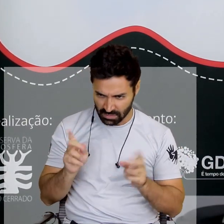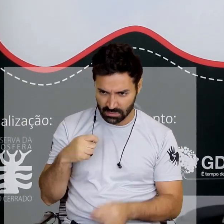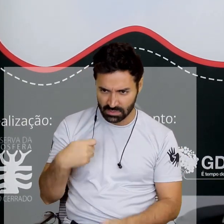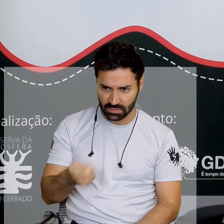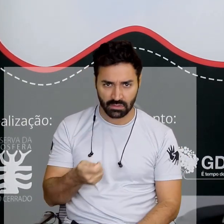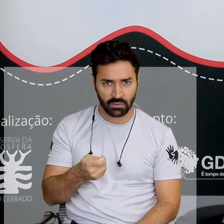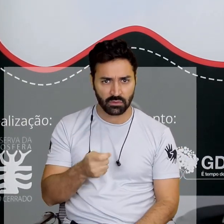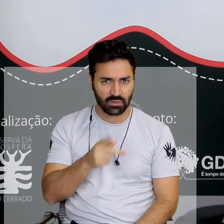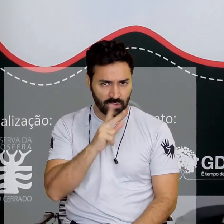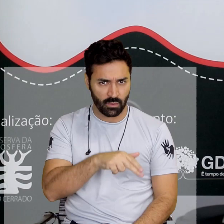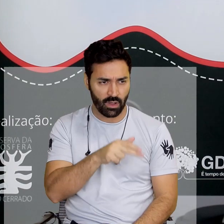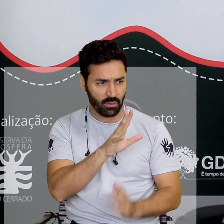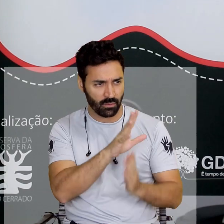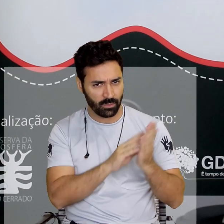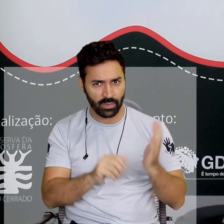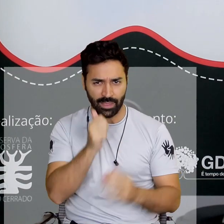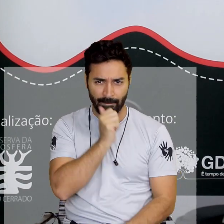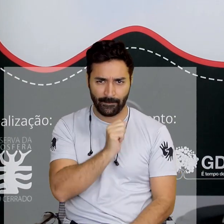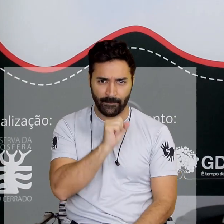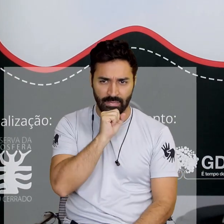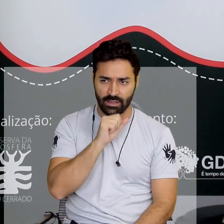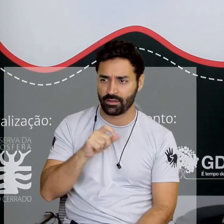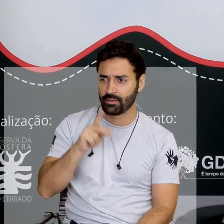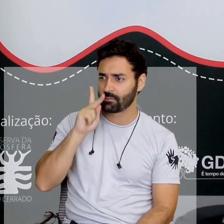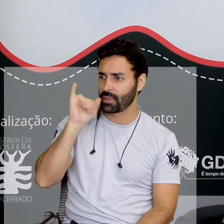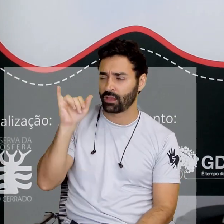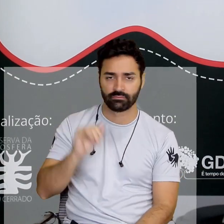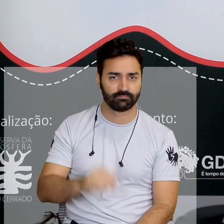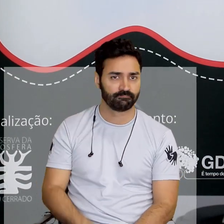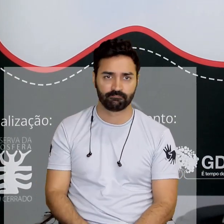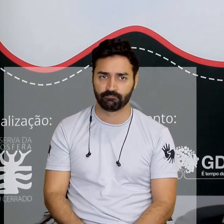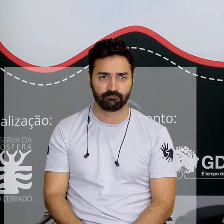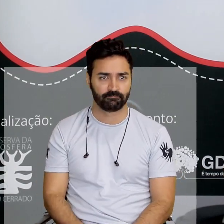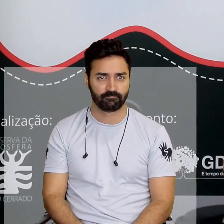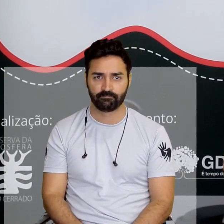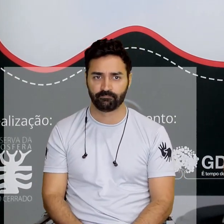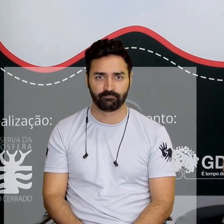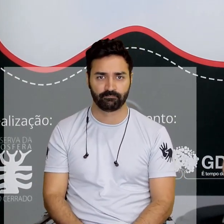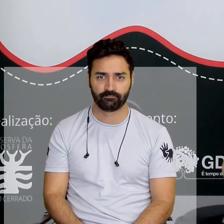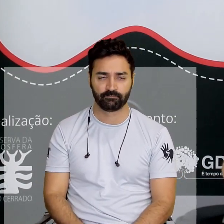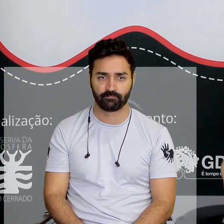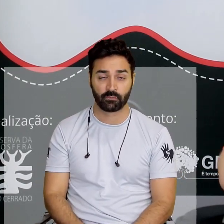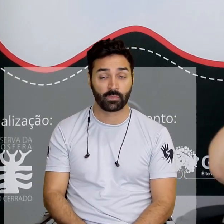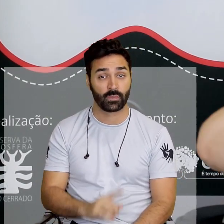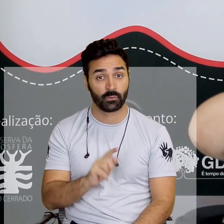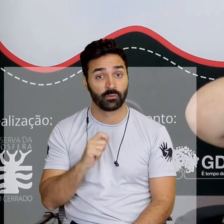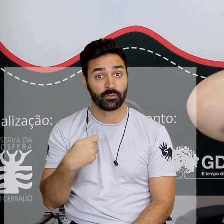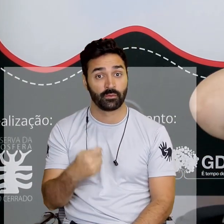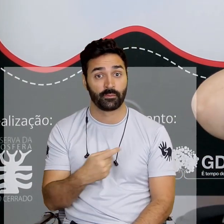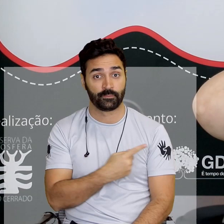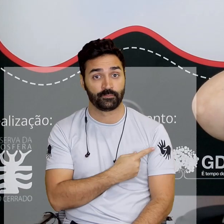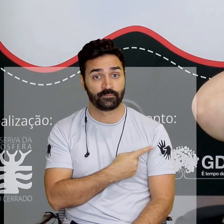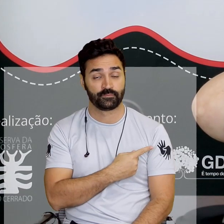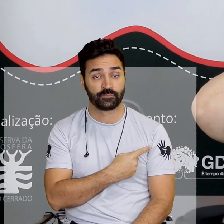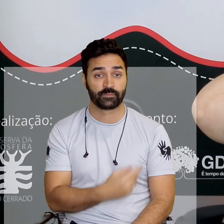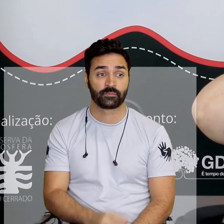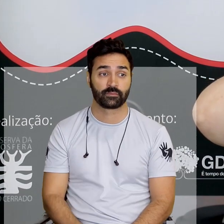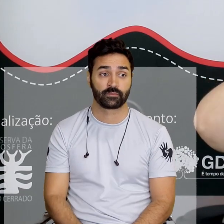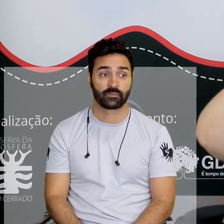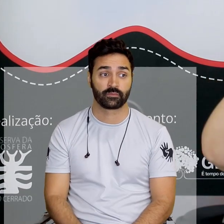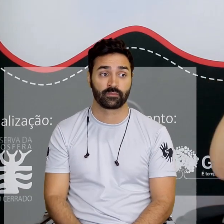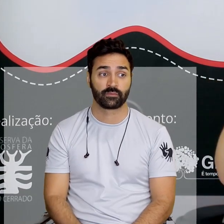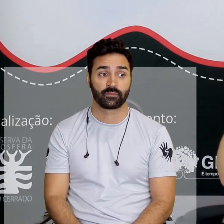pai. Então, nós fazemos o quê? Madrasta é mamãe,